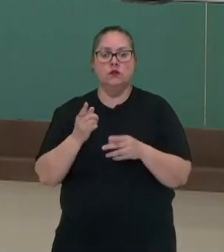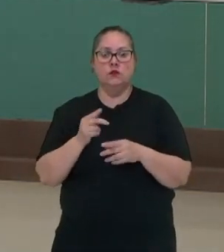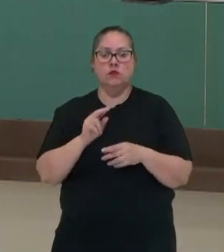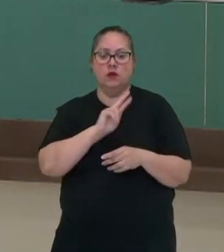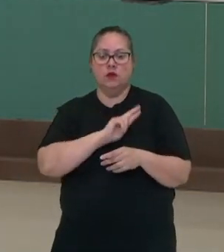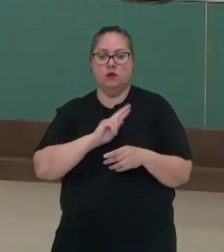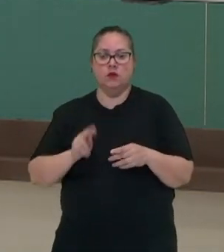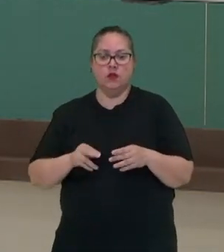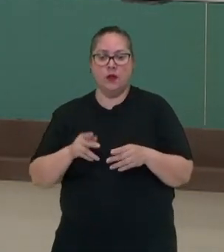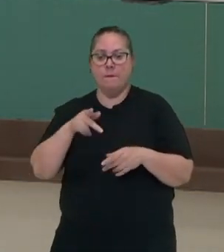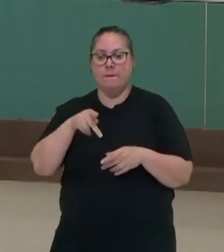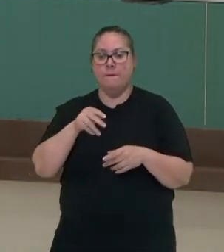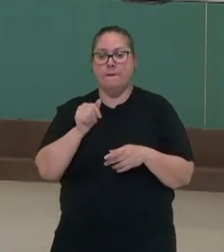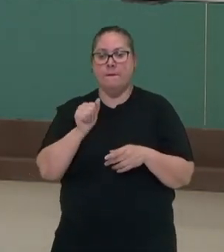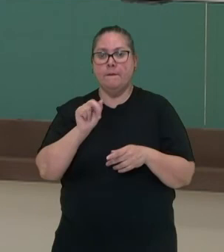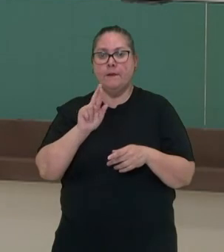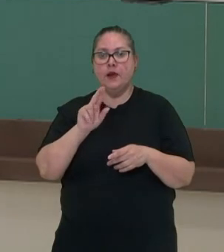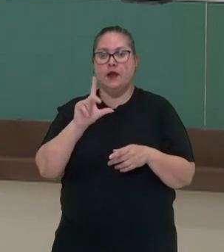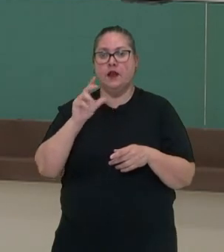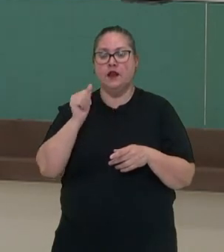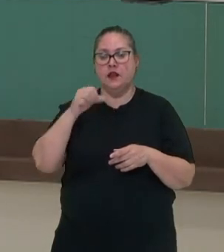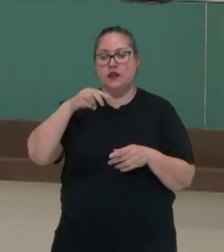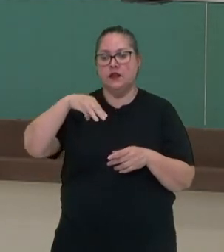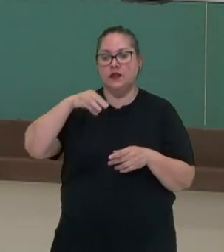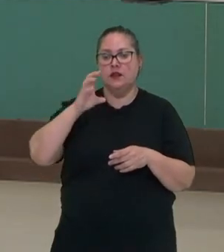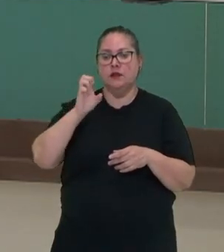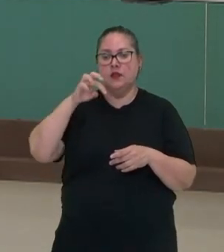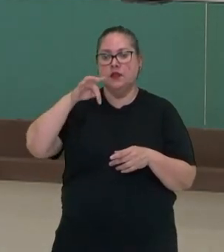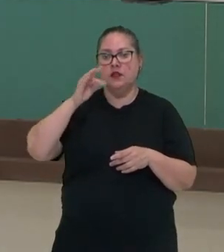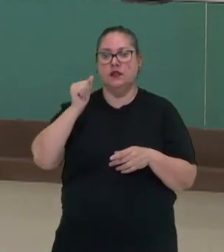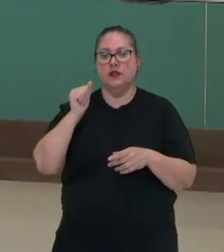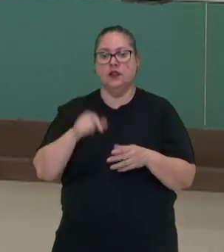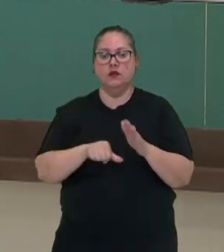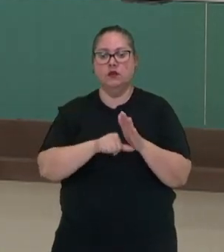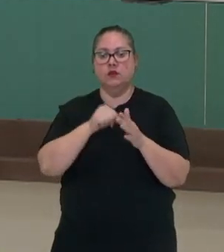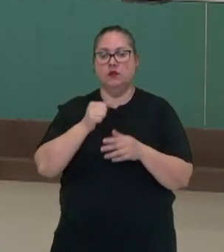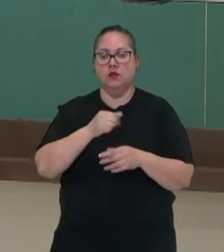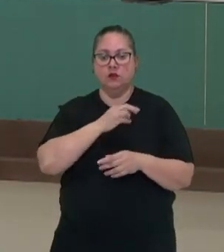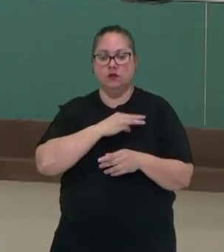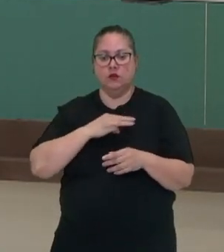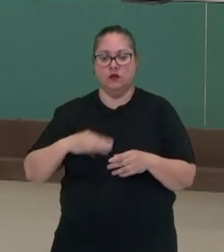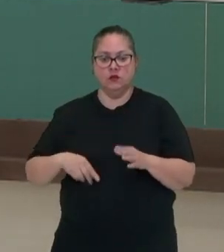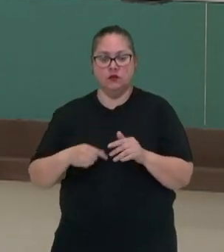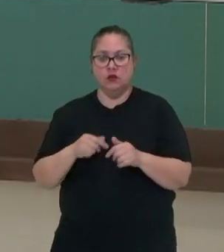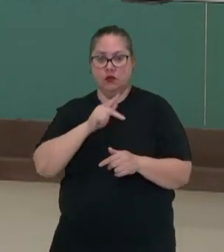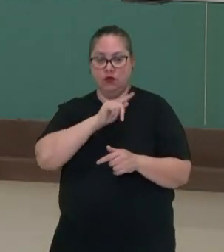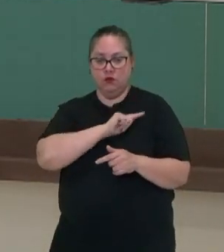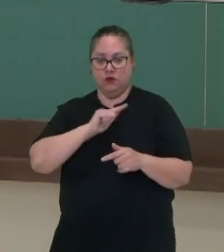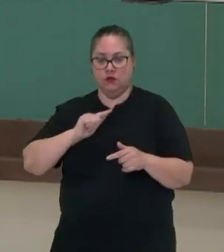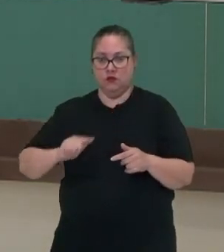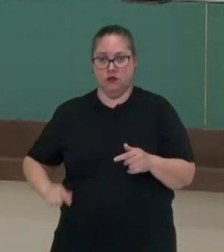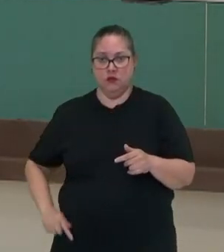república parlamentarista, o chefe de governo geralmente é chamado de primeiro-ministro, e o presidente do